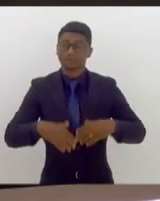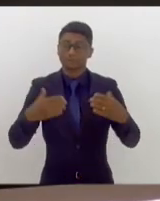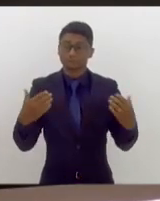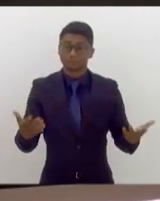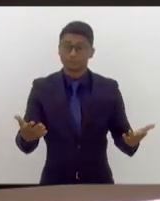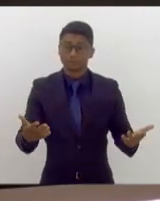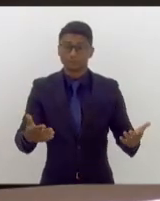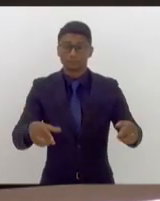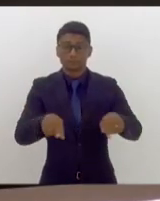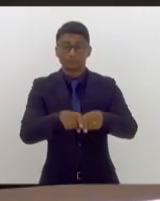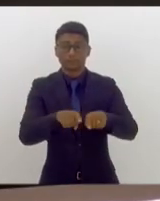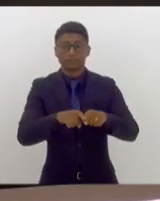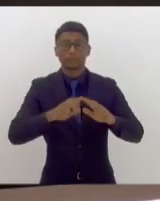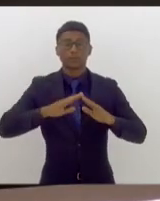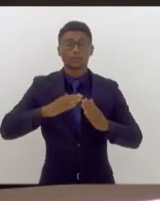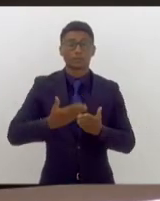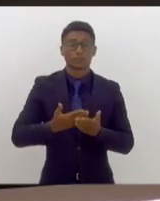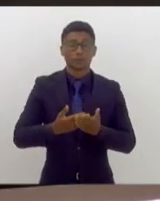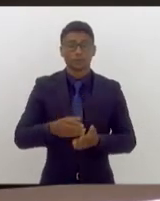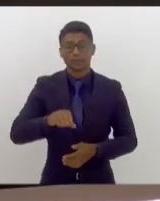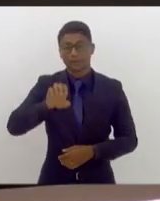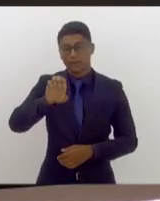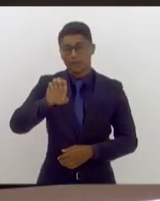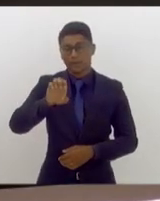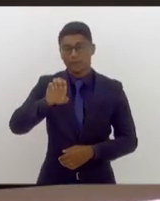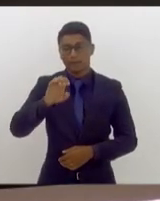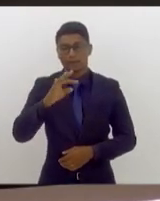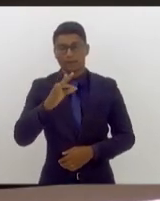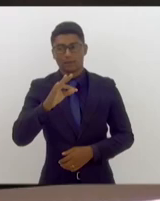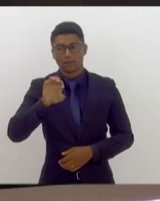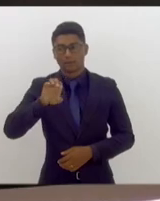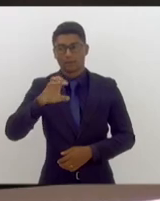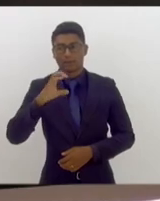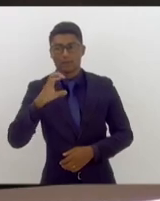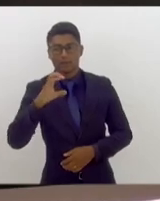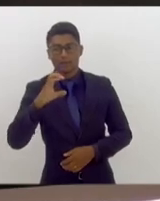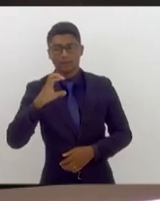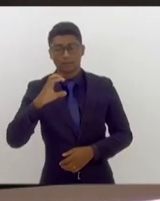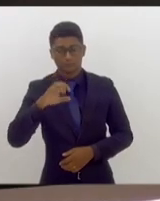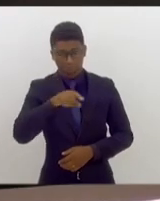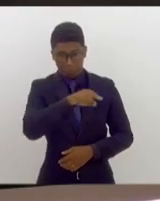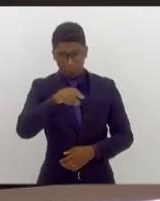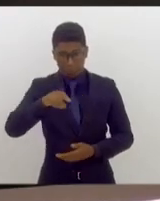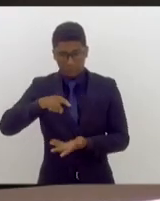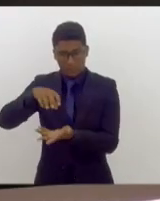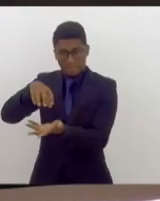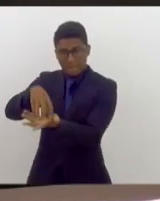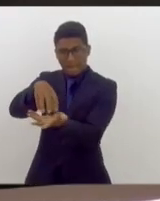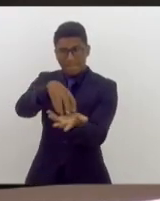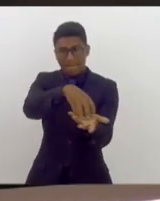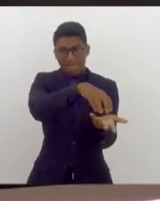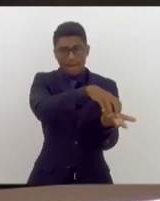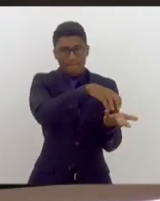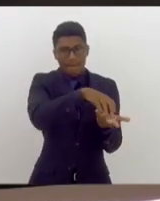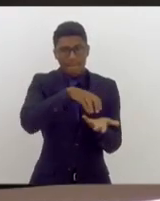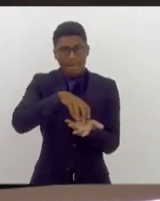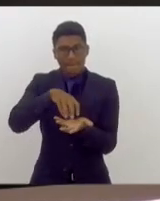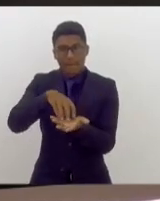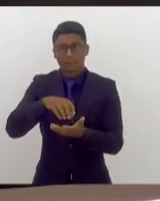escolas ETECs no Estado do Rio de Janeiro, onde essas unidades dispuseram